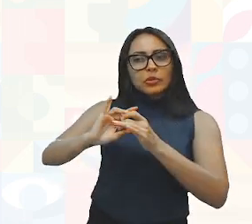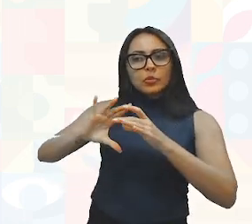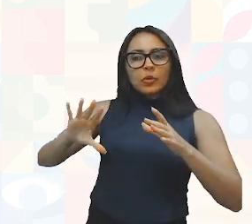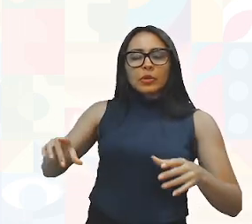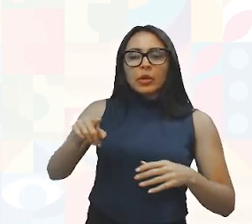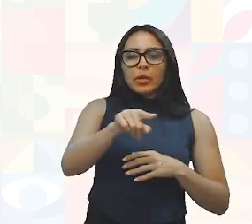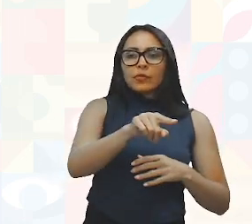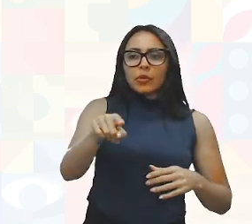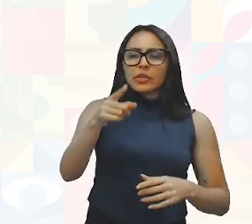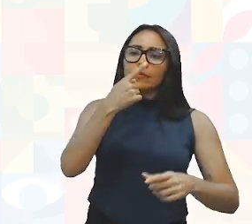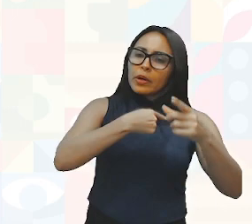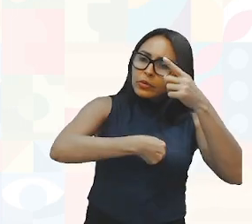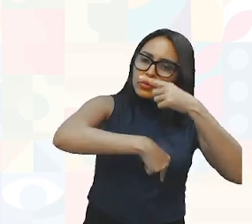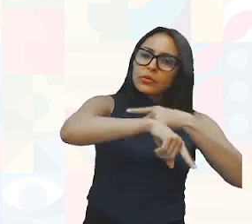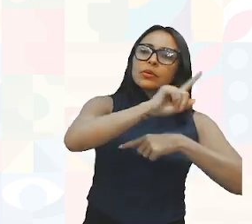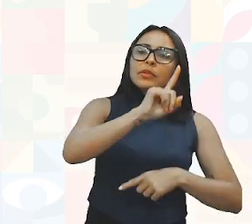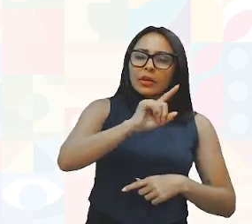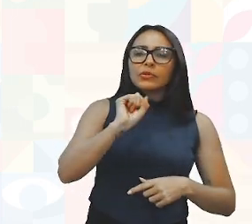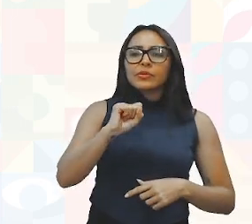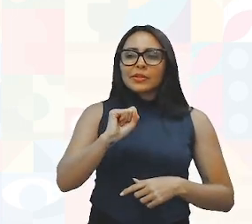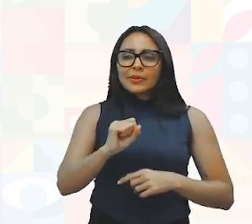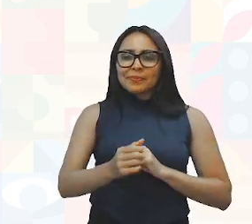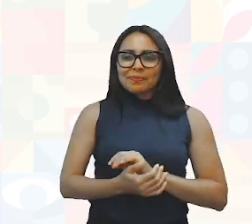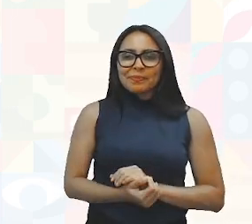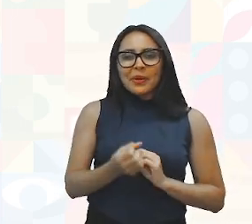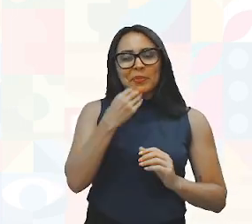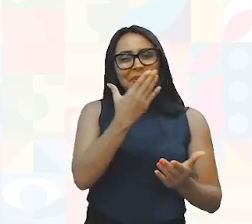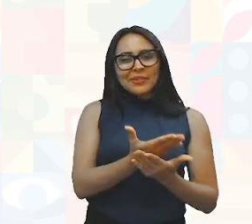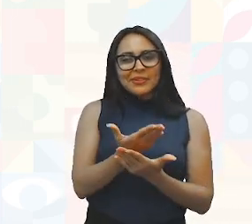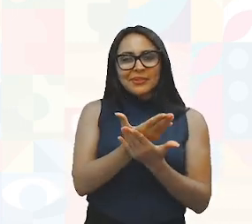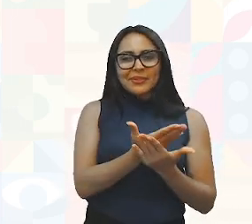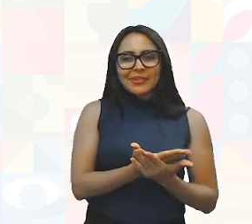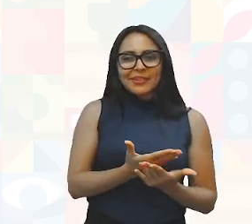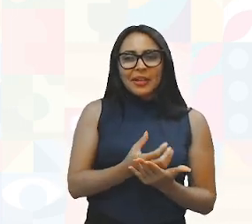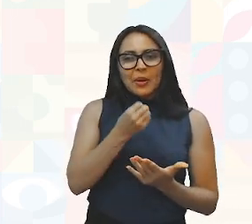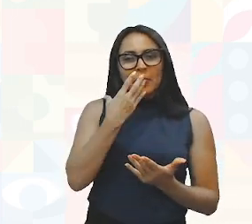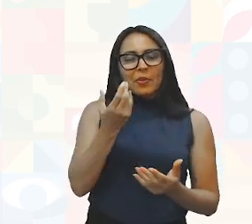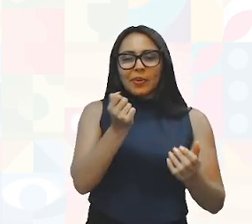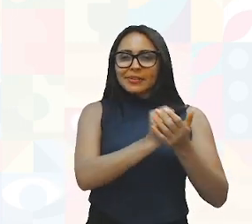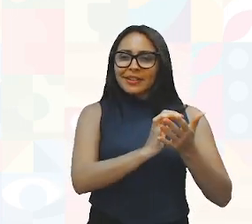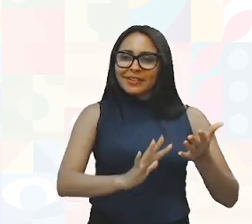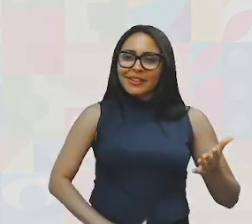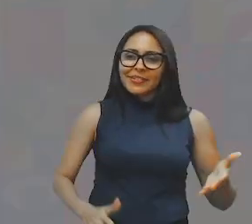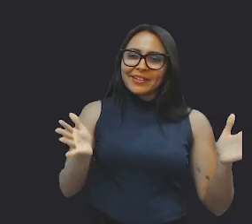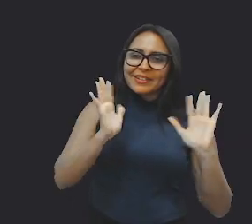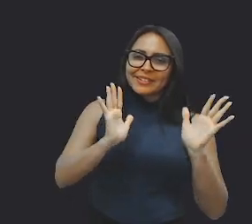o sucesso que você espera. Bons estudos, boas atividades e até lá.